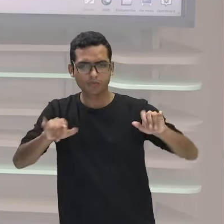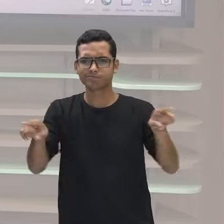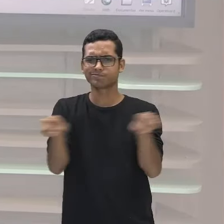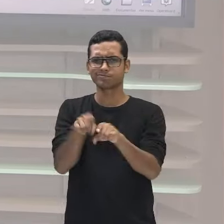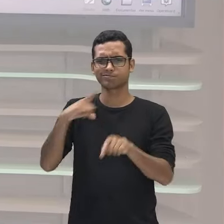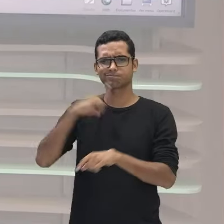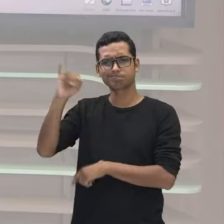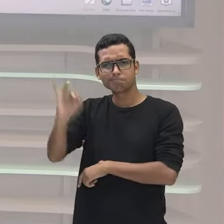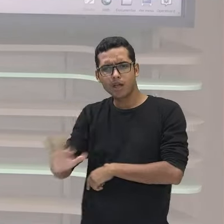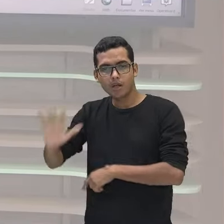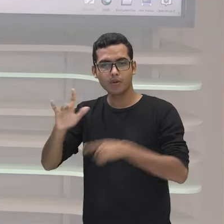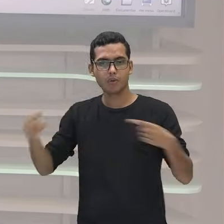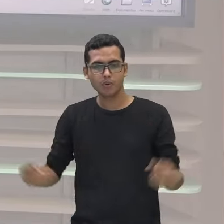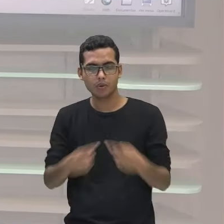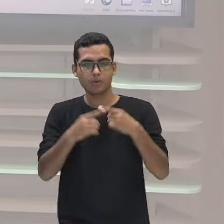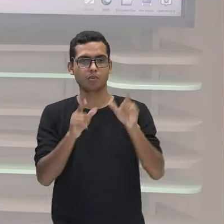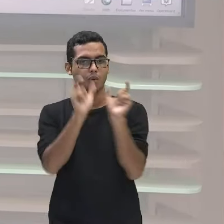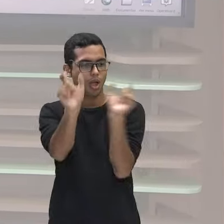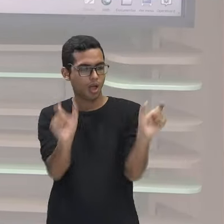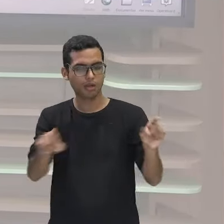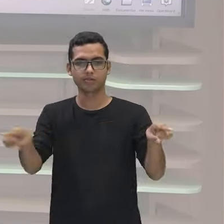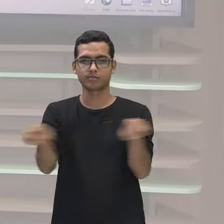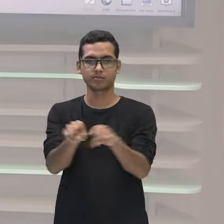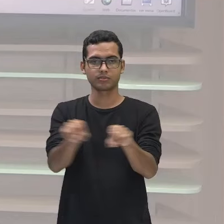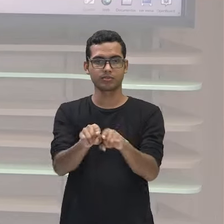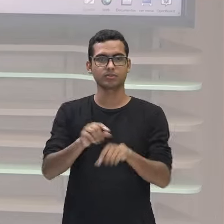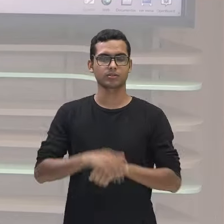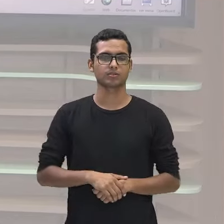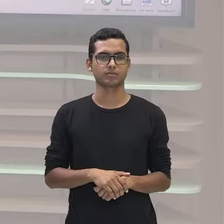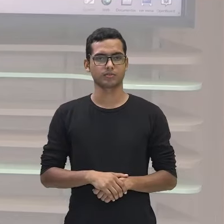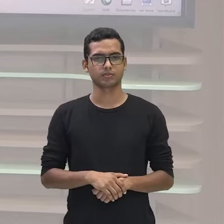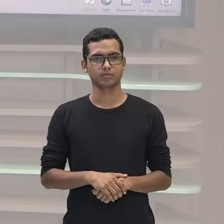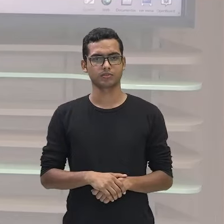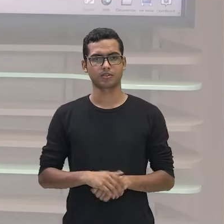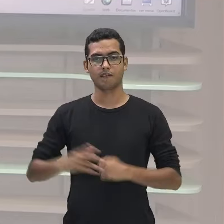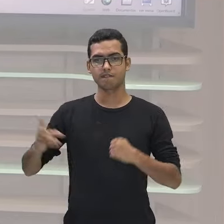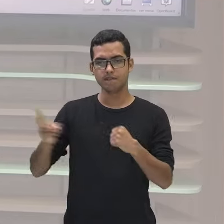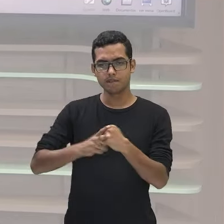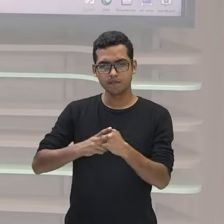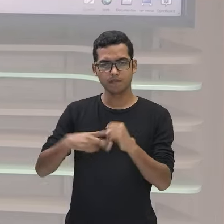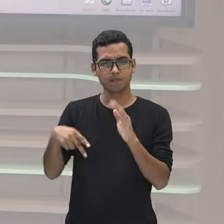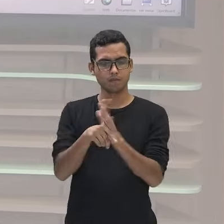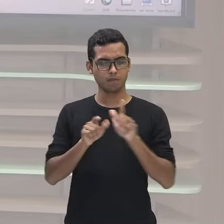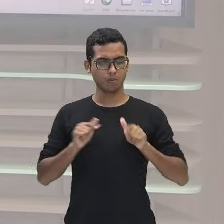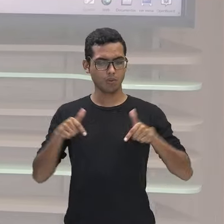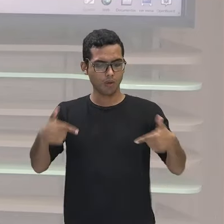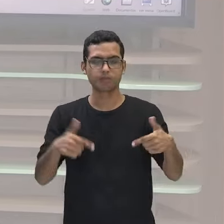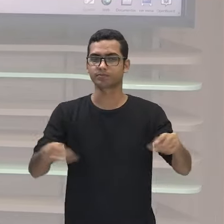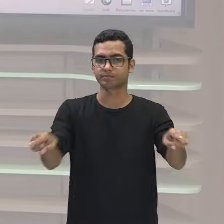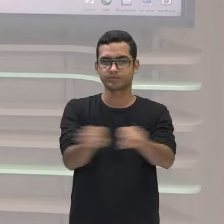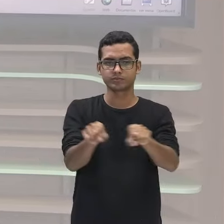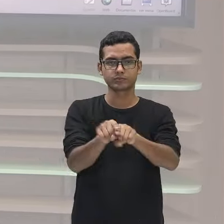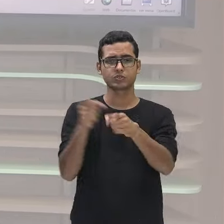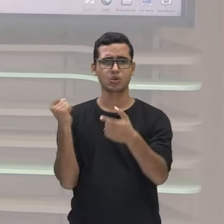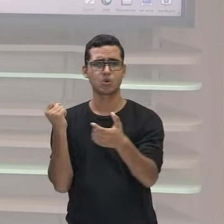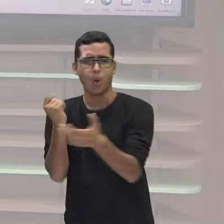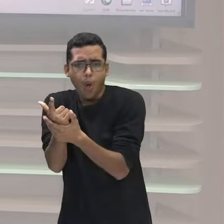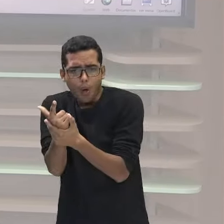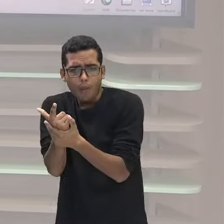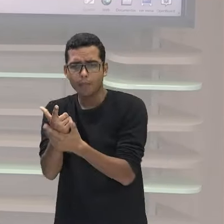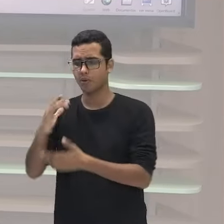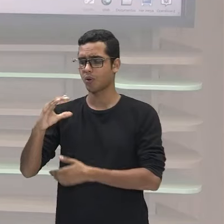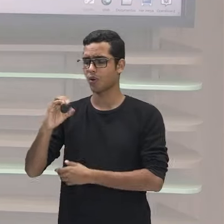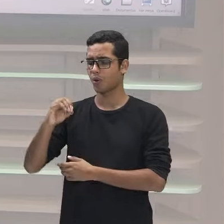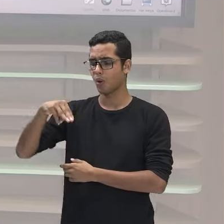associado a palavras, associado a chamamento, associados a verbos do imperativo, compre, né? Então,